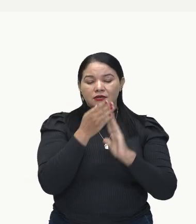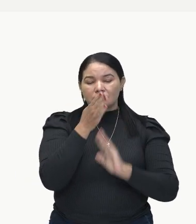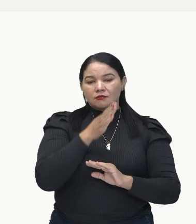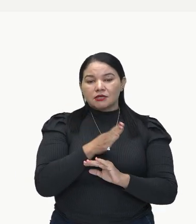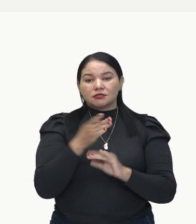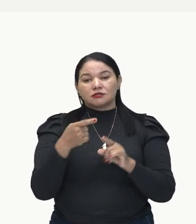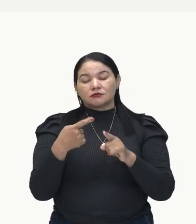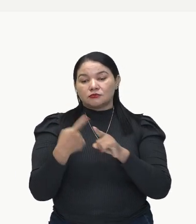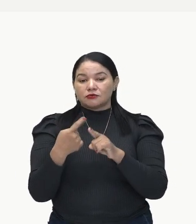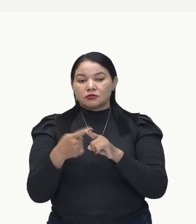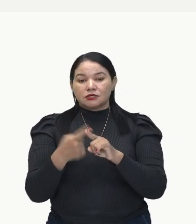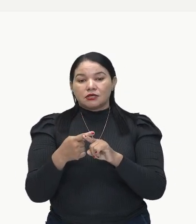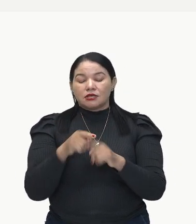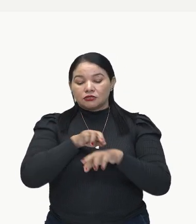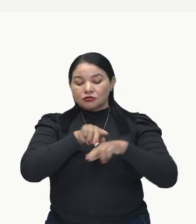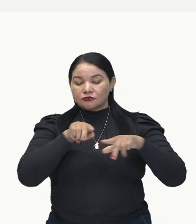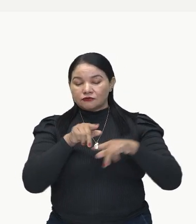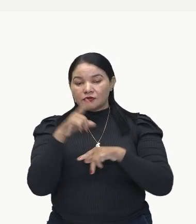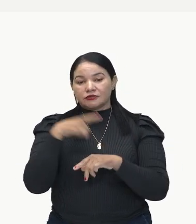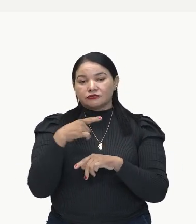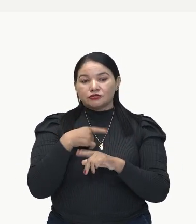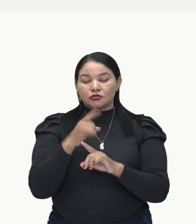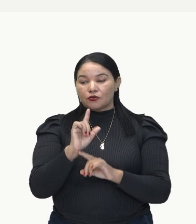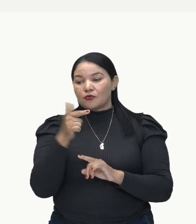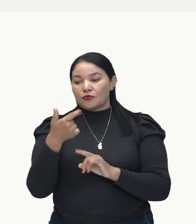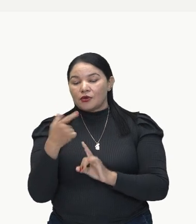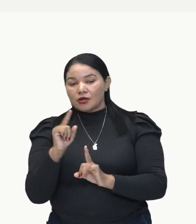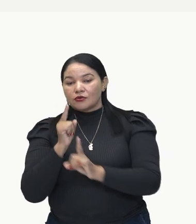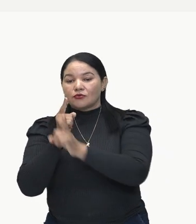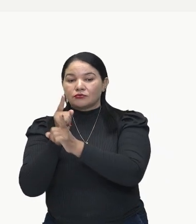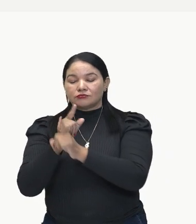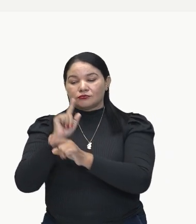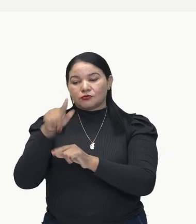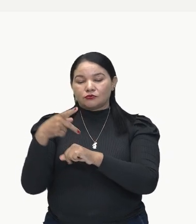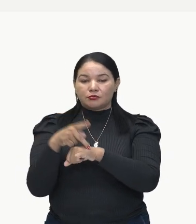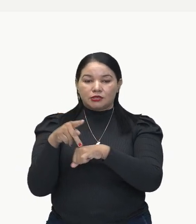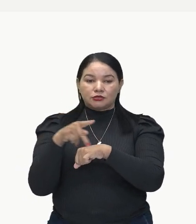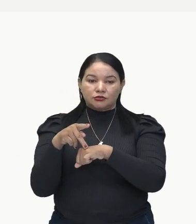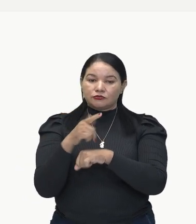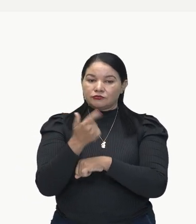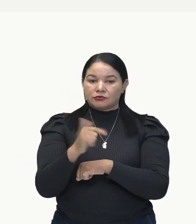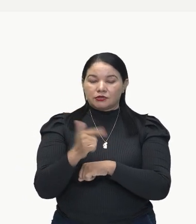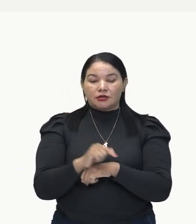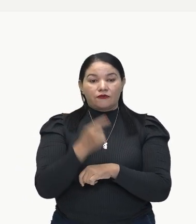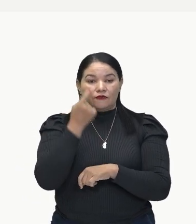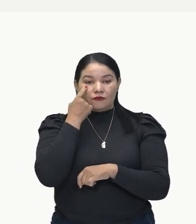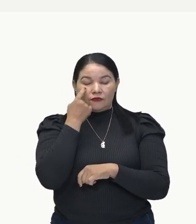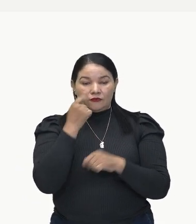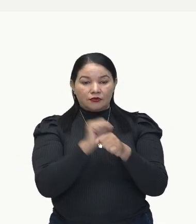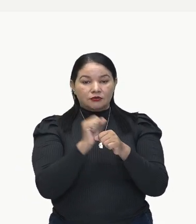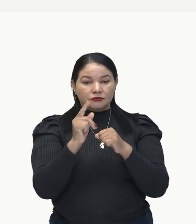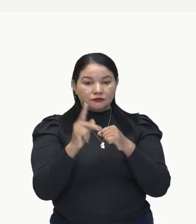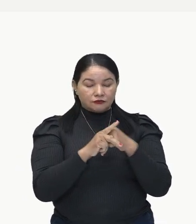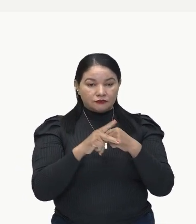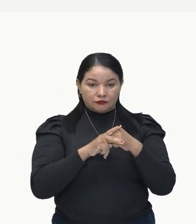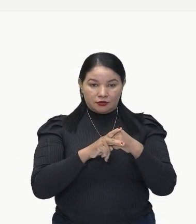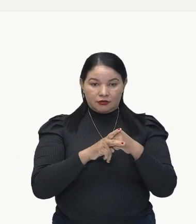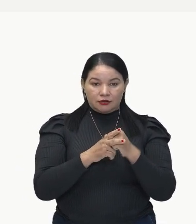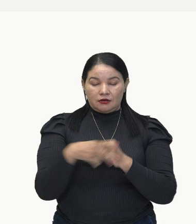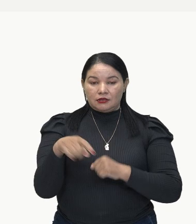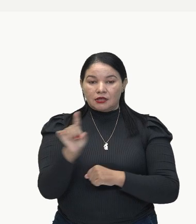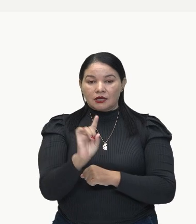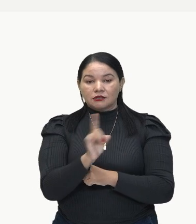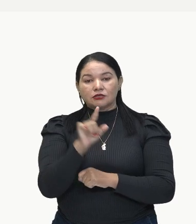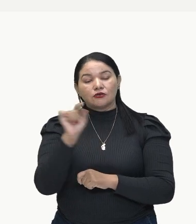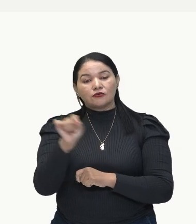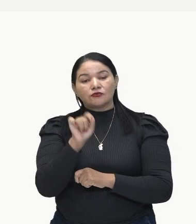não encontro por cá. A gente também tem aqui, ó, os advérbios de negação, para trazer essa ideia de negativa em relação